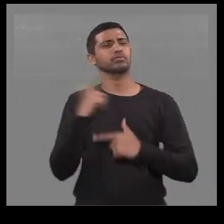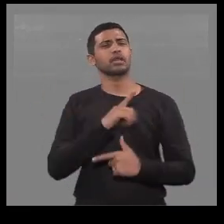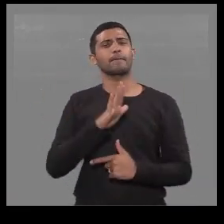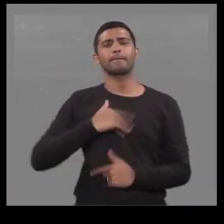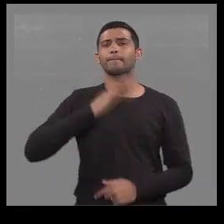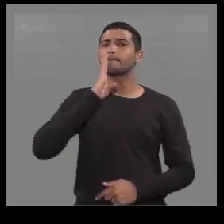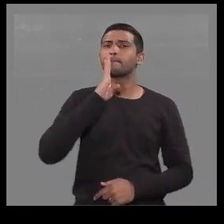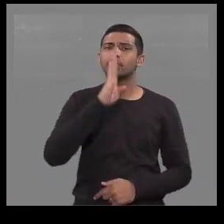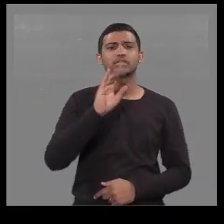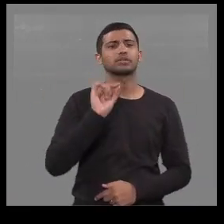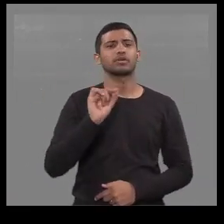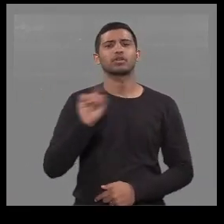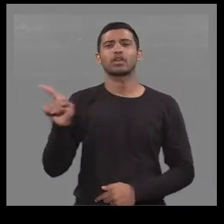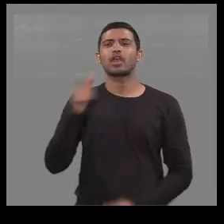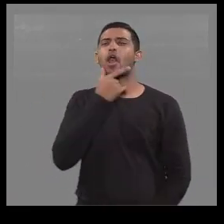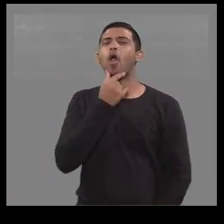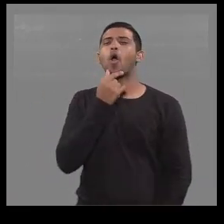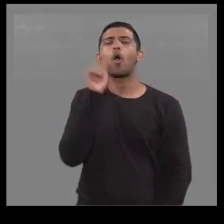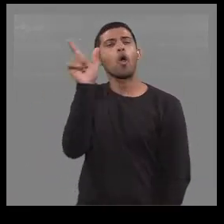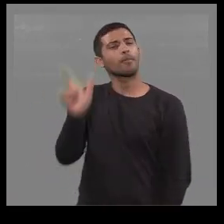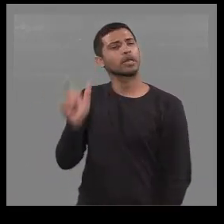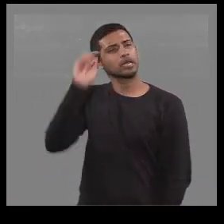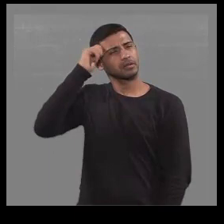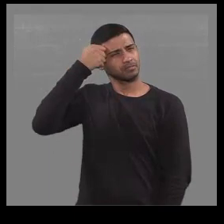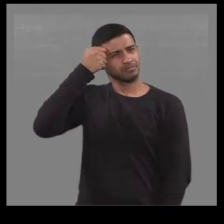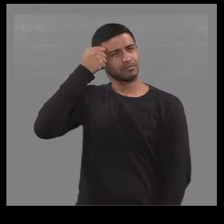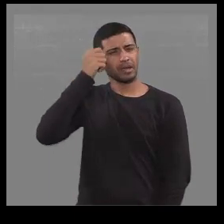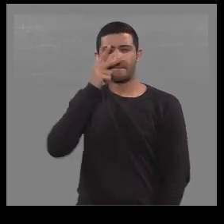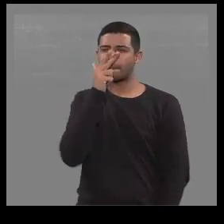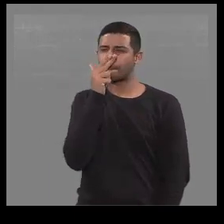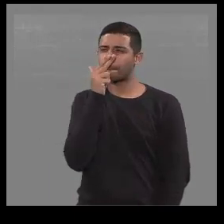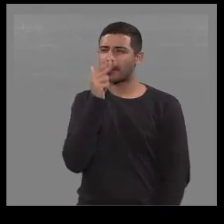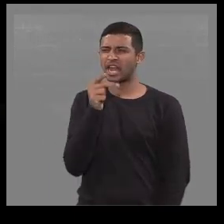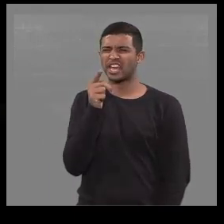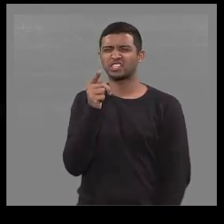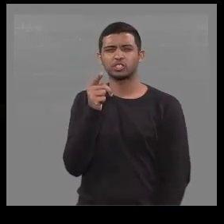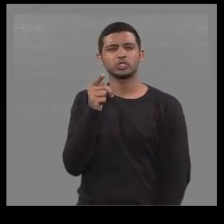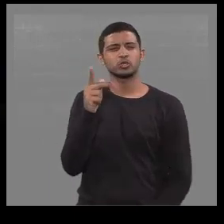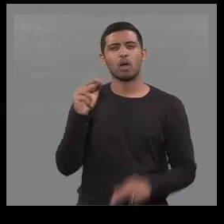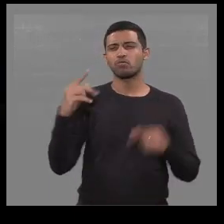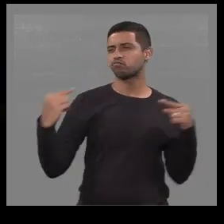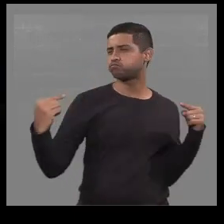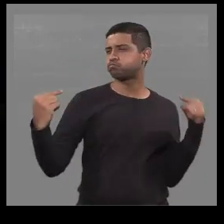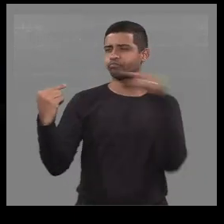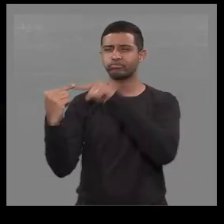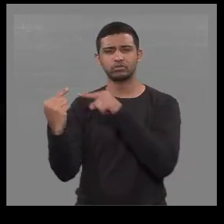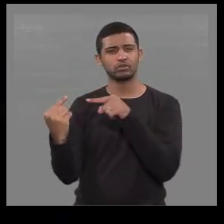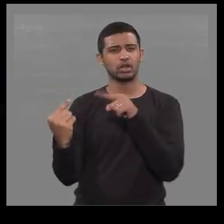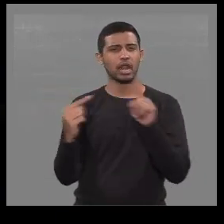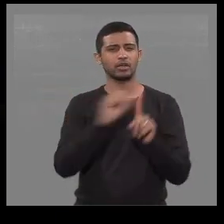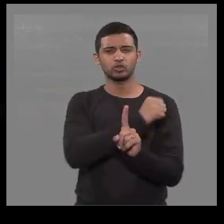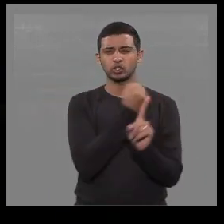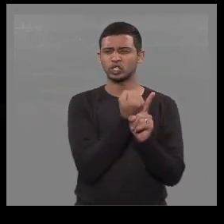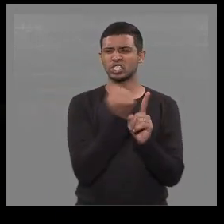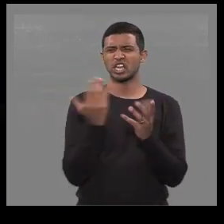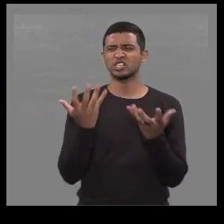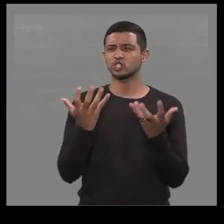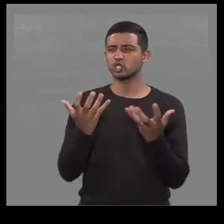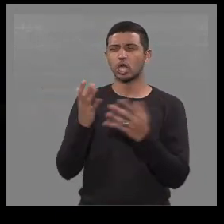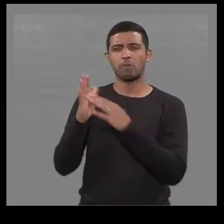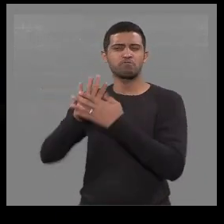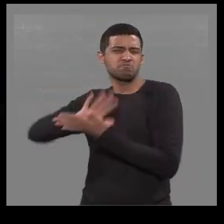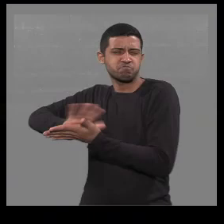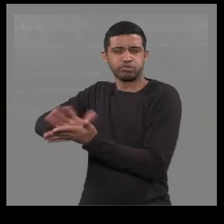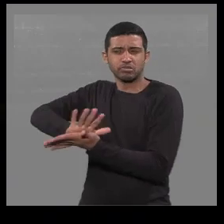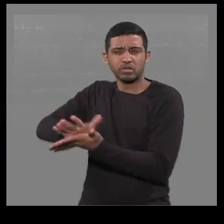mulheres negras, mas principalmente a gente tem que entender que esse homem negro é um alvo dessa sociedade que sempre